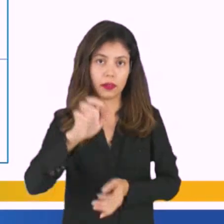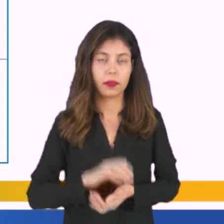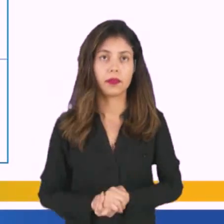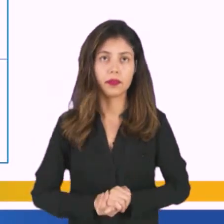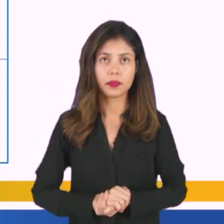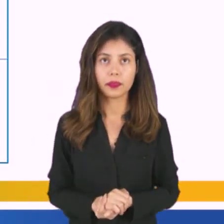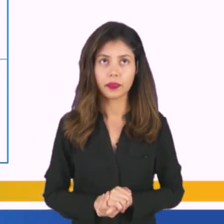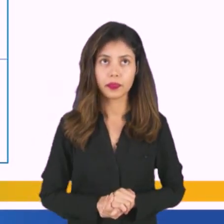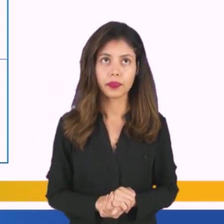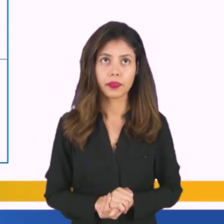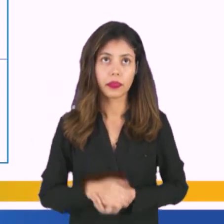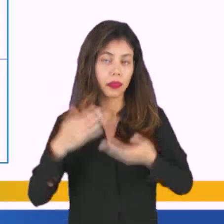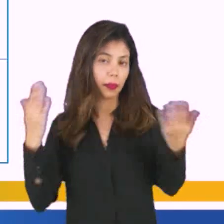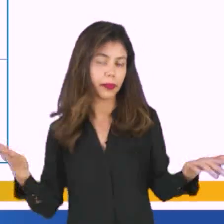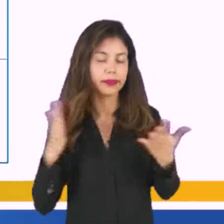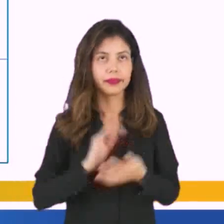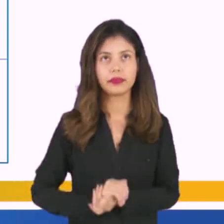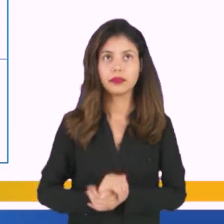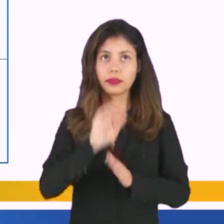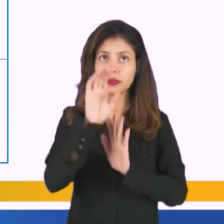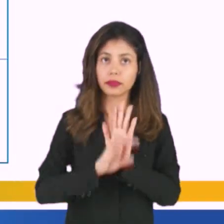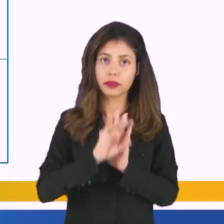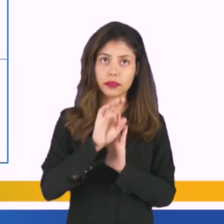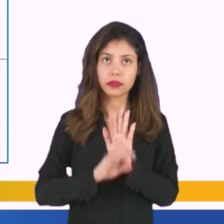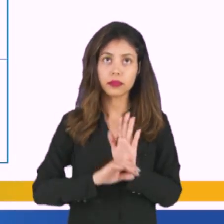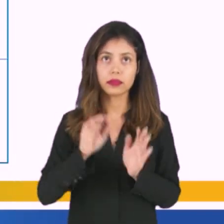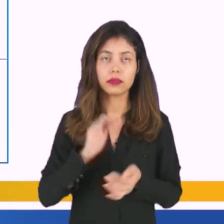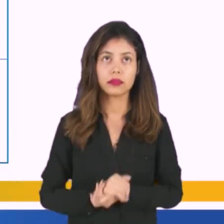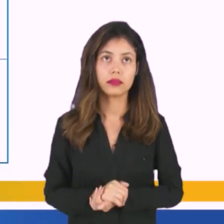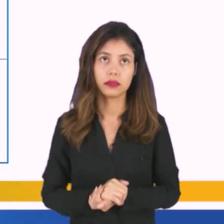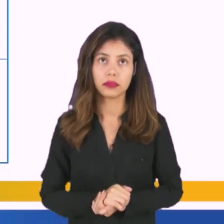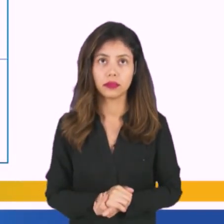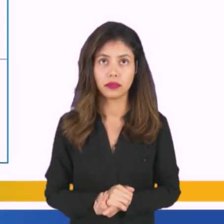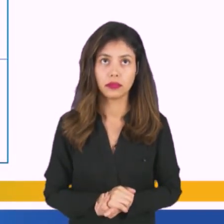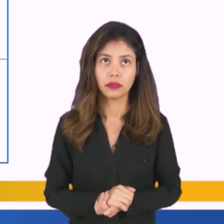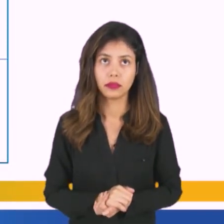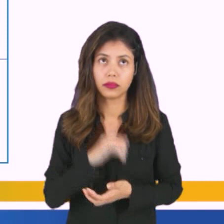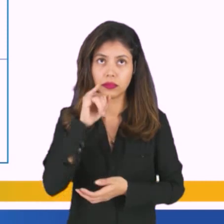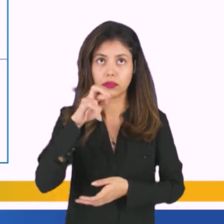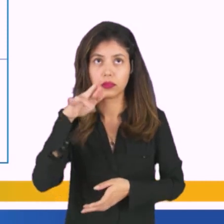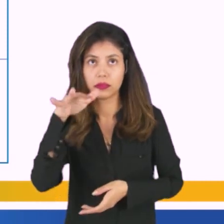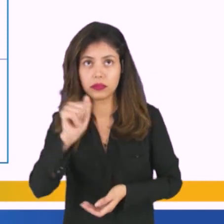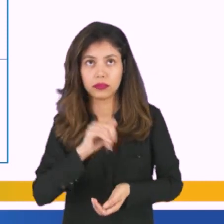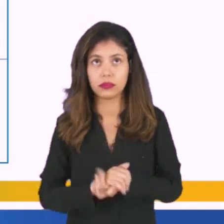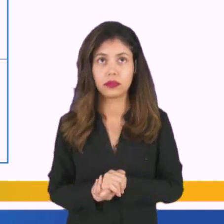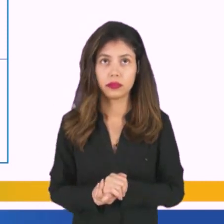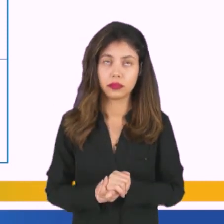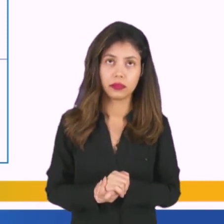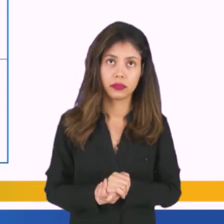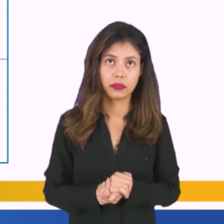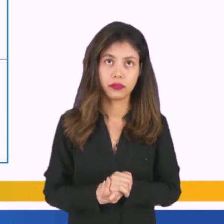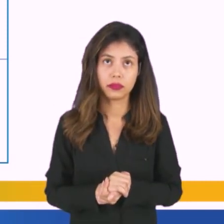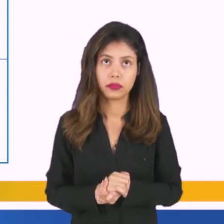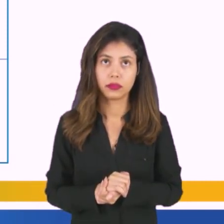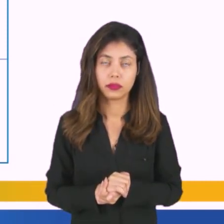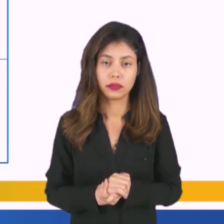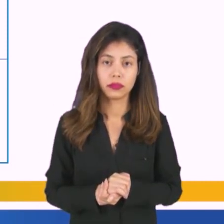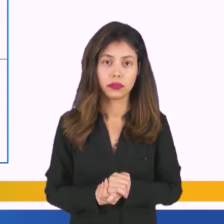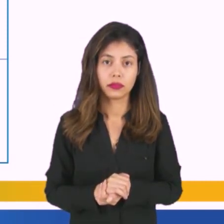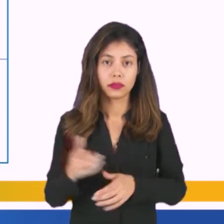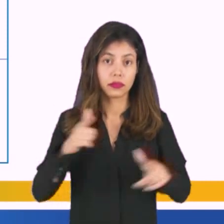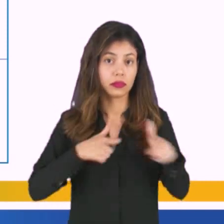Bem, construindo o conceito de isomeria, ele vai trabalhar sobre as fórmulas